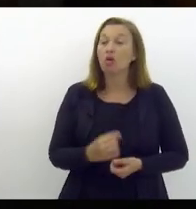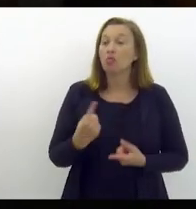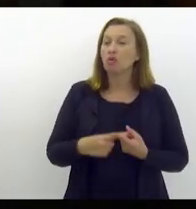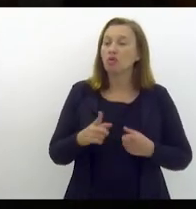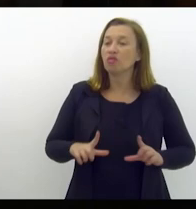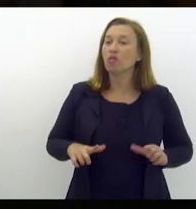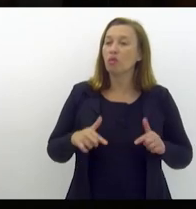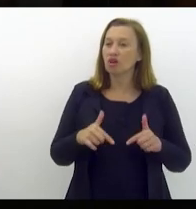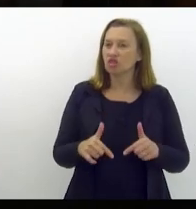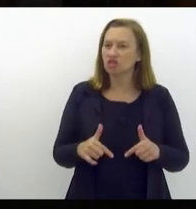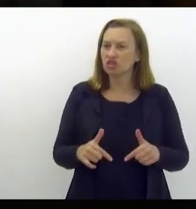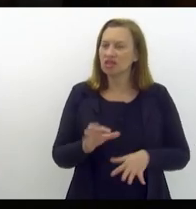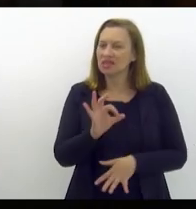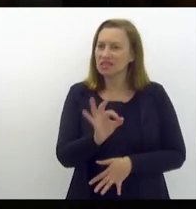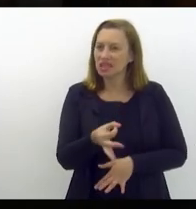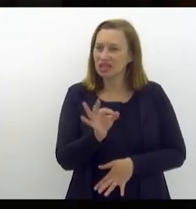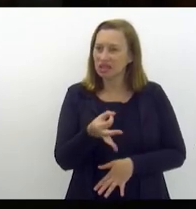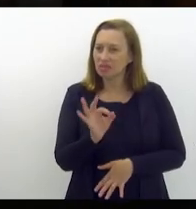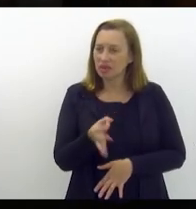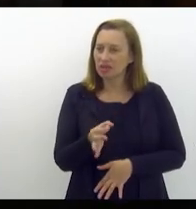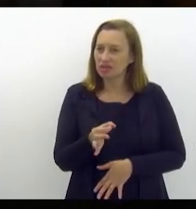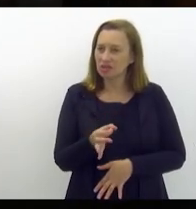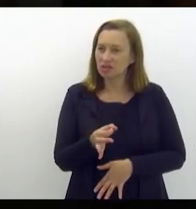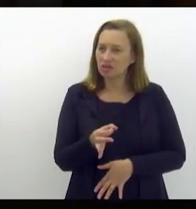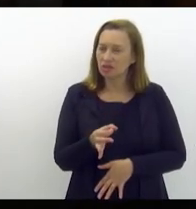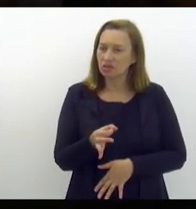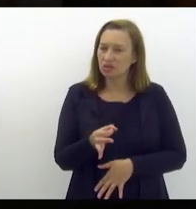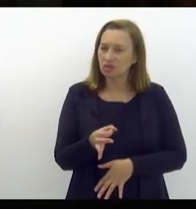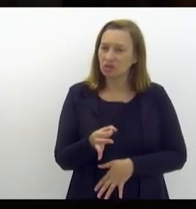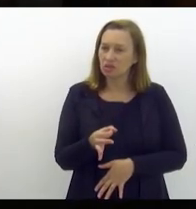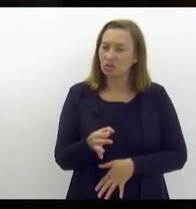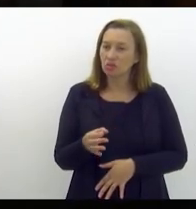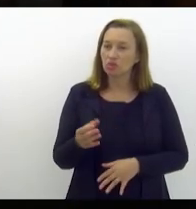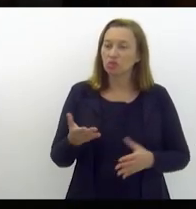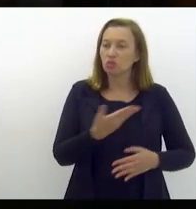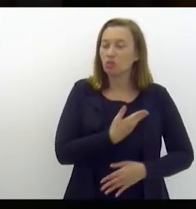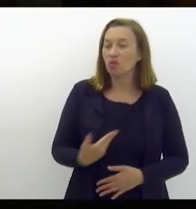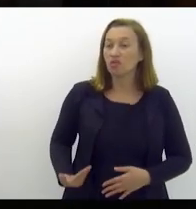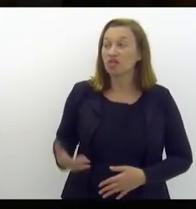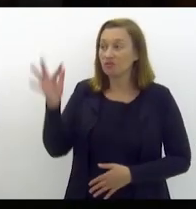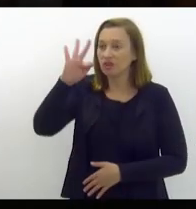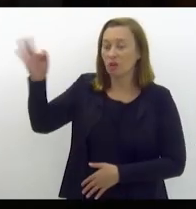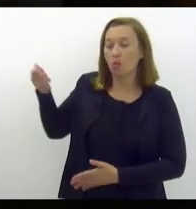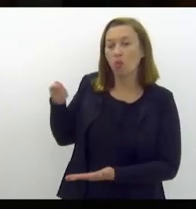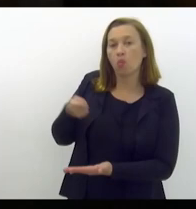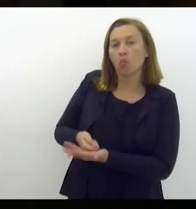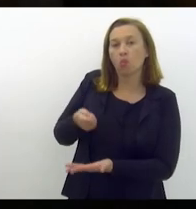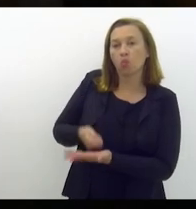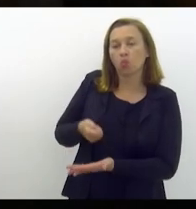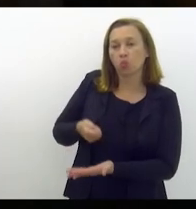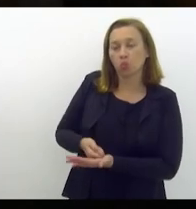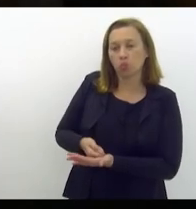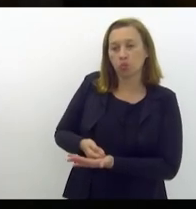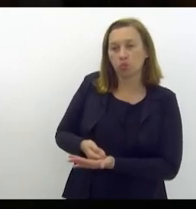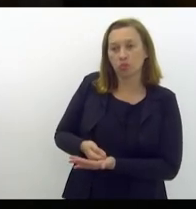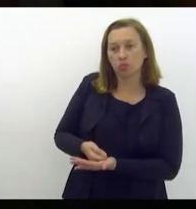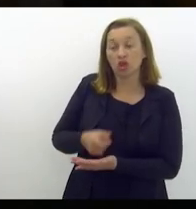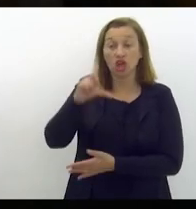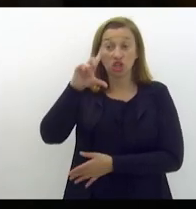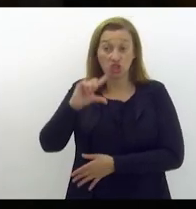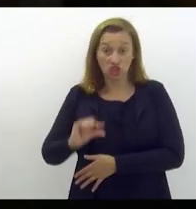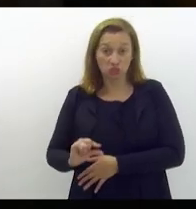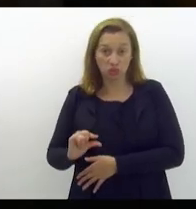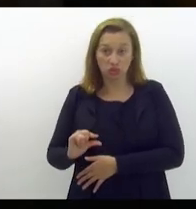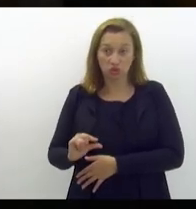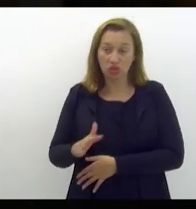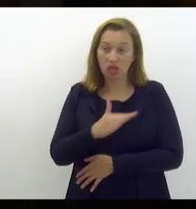ação exatamente do âmbito do governo federal, exigindo que fosse reduzida